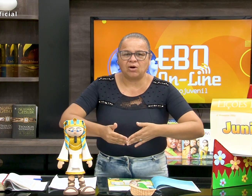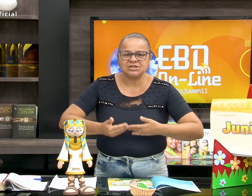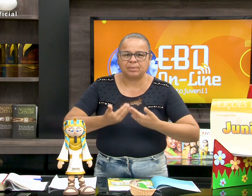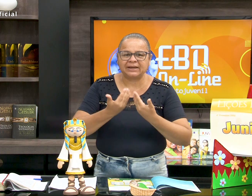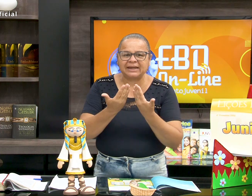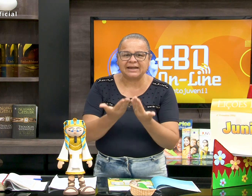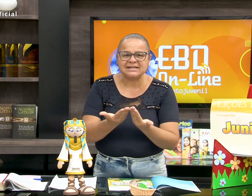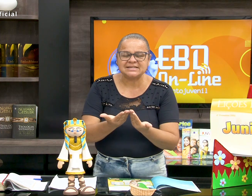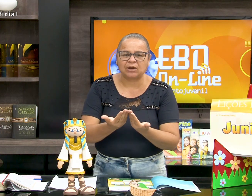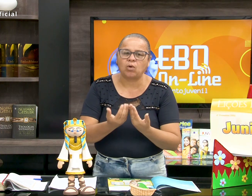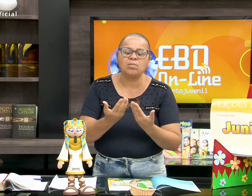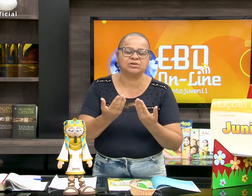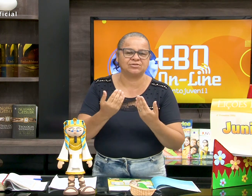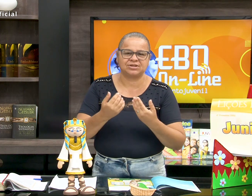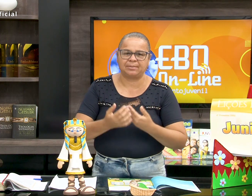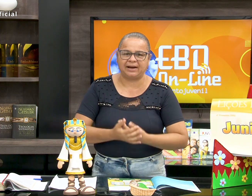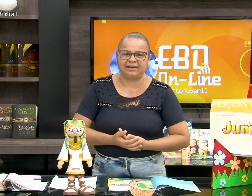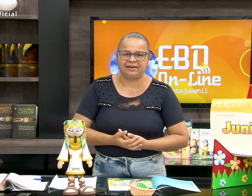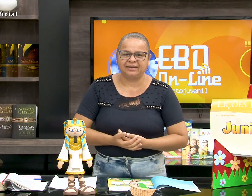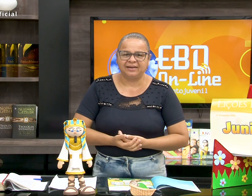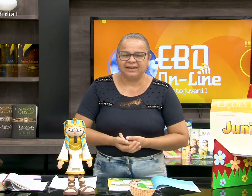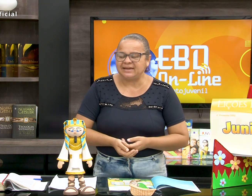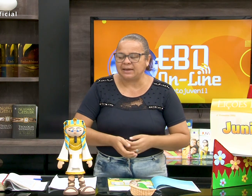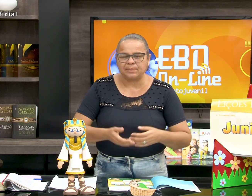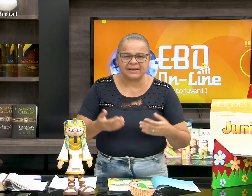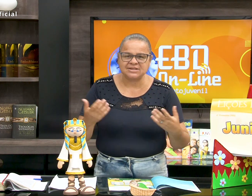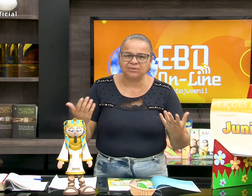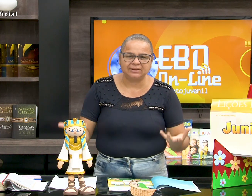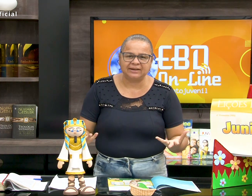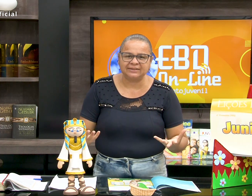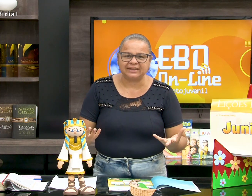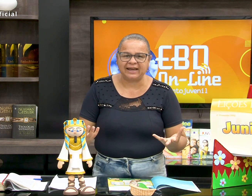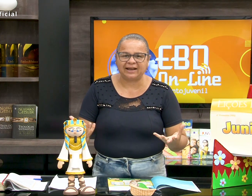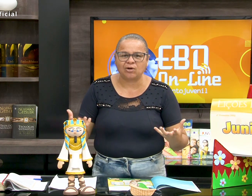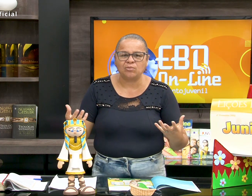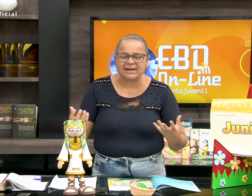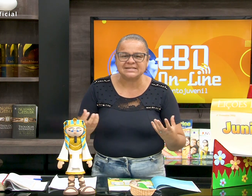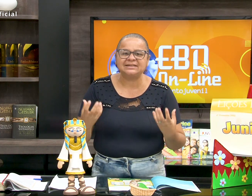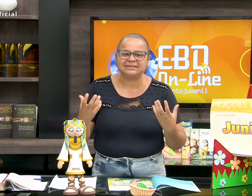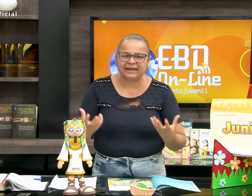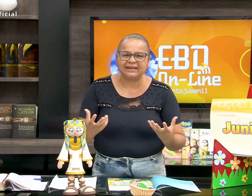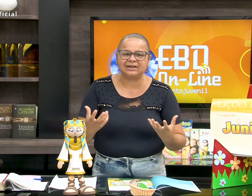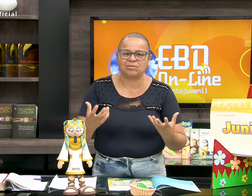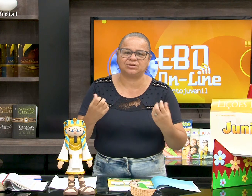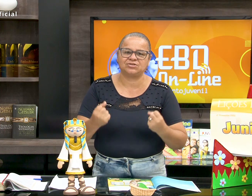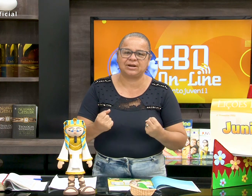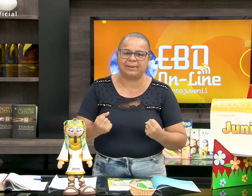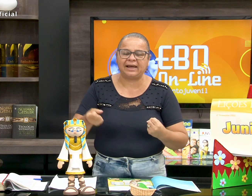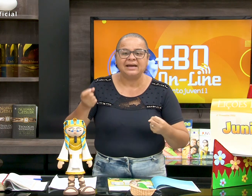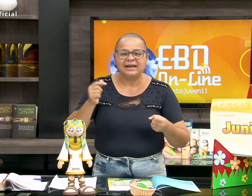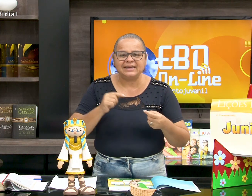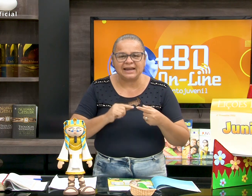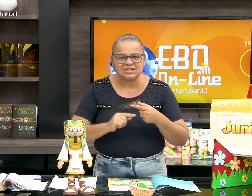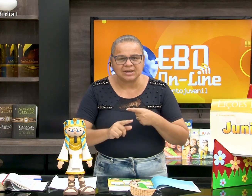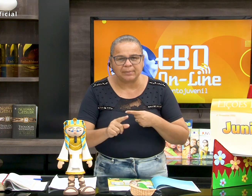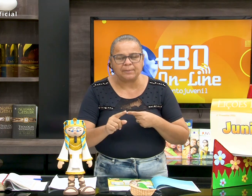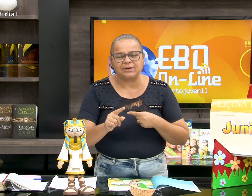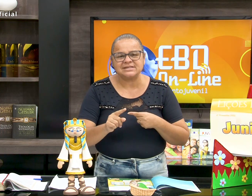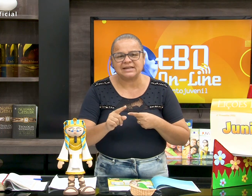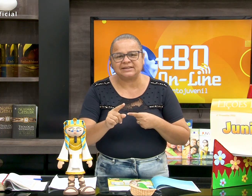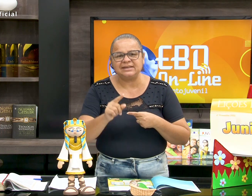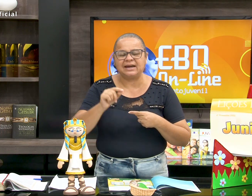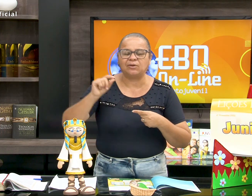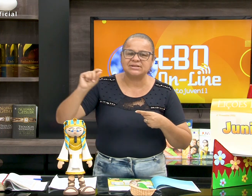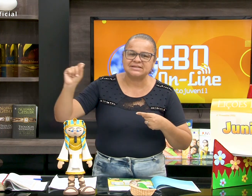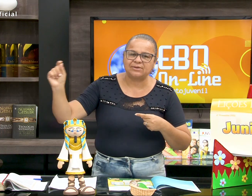você mostra para a criança como Deus trabalha. E é impressionante, né? Como eles entendem como Deus trabalha. E eles também